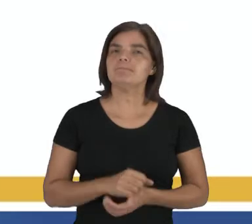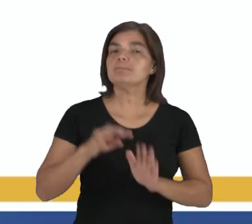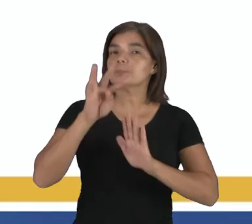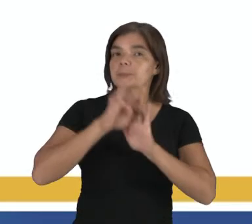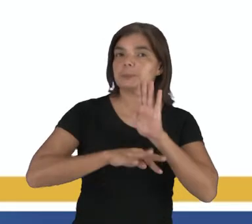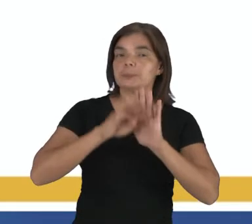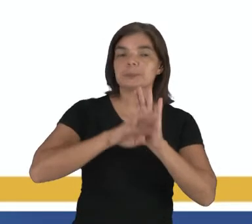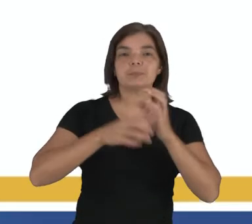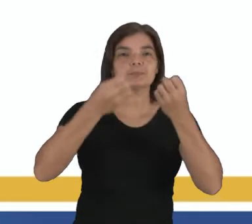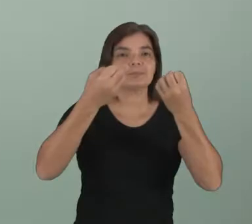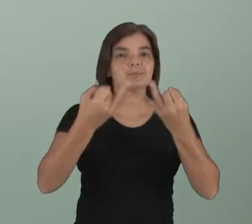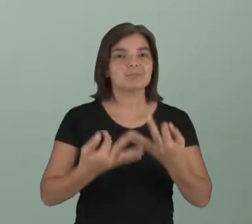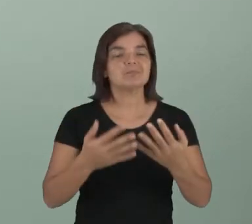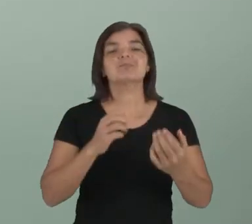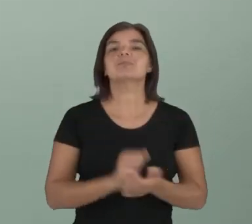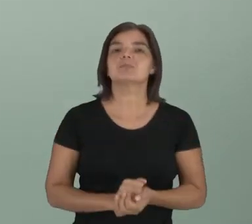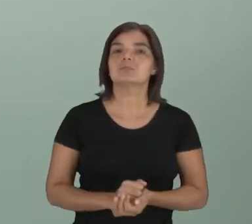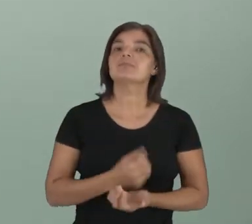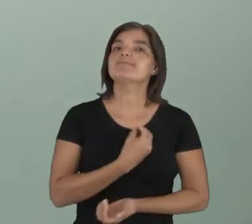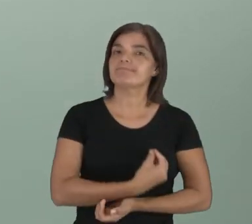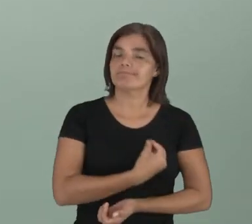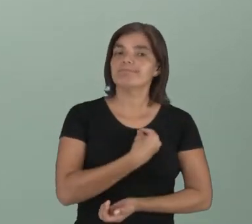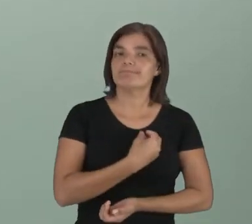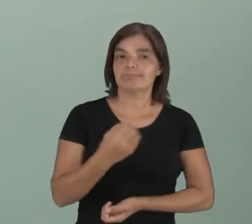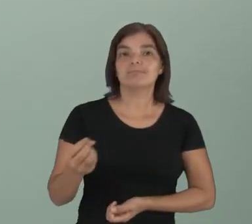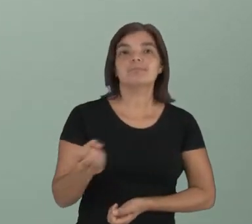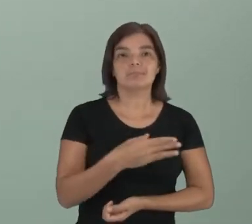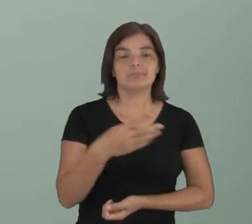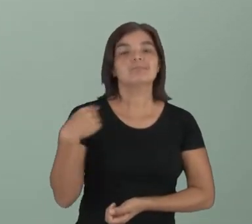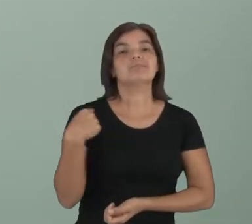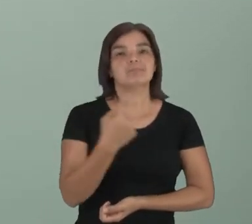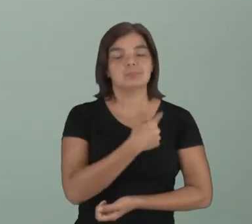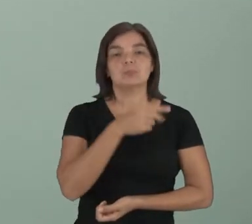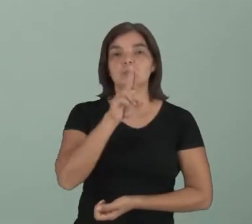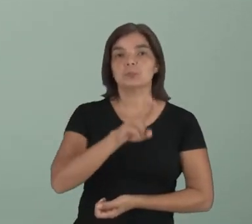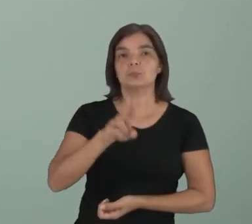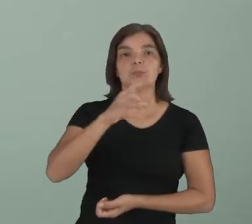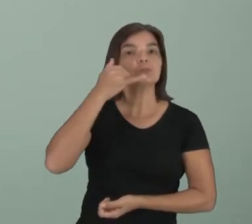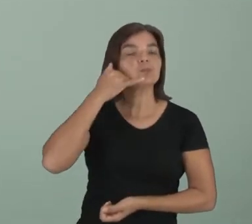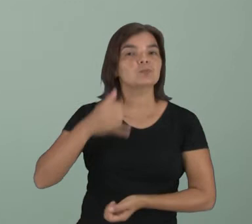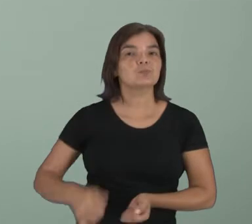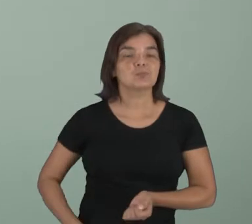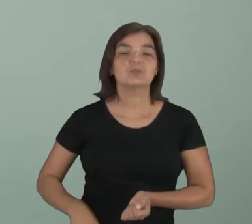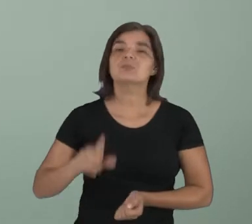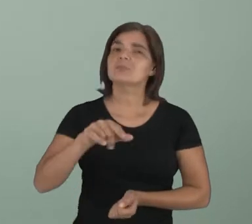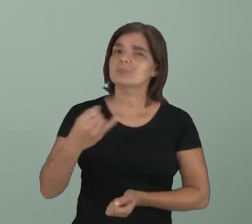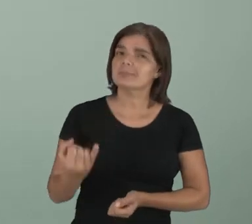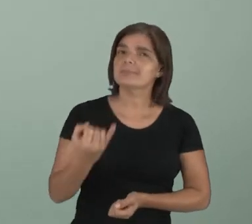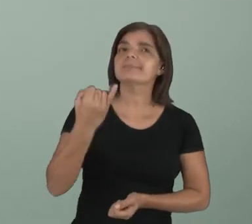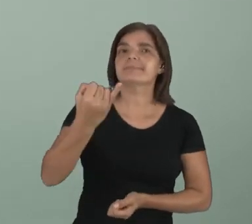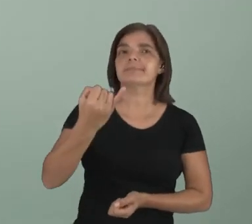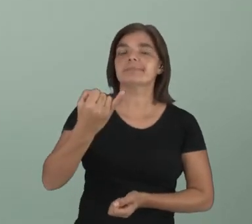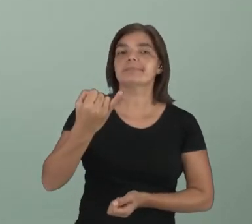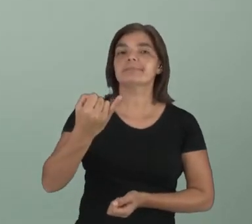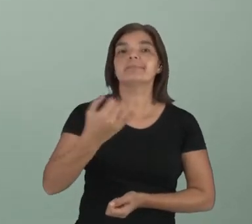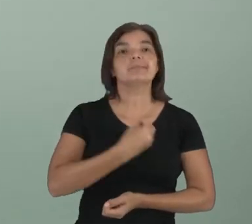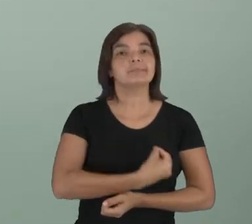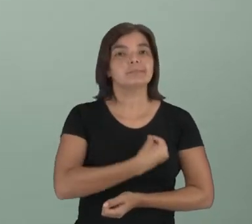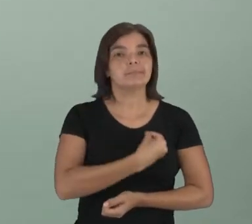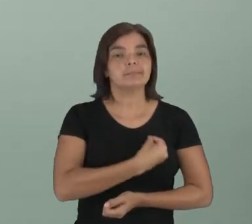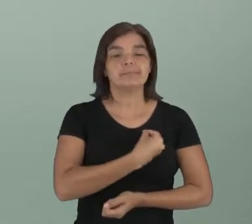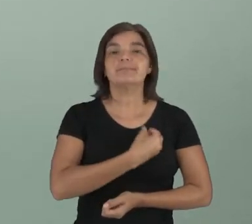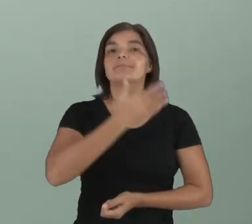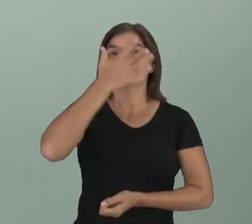esse texto fala de uma realidade nossa, né? O uso do celular, o quão importante é o celular na vida de